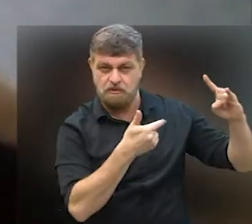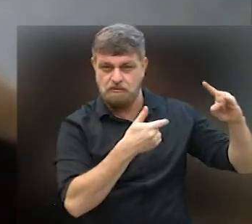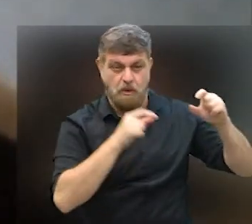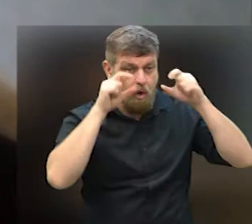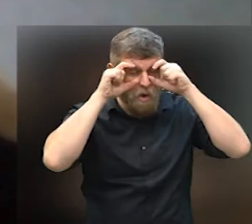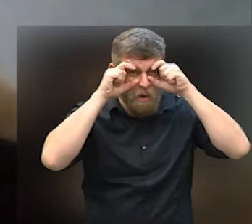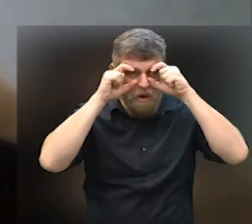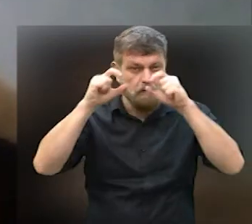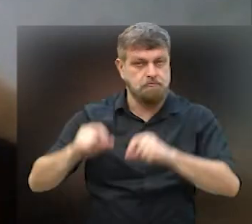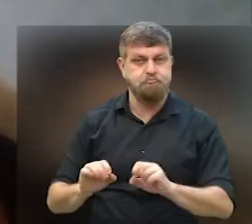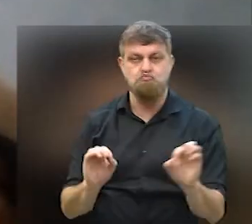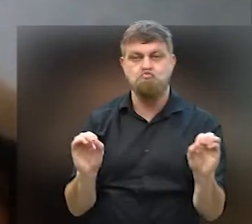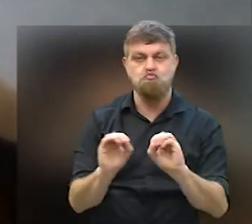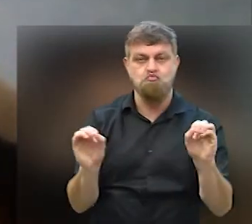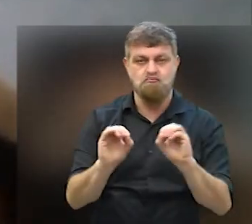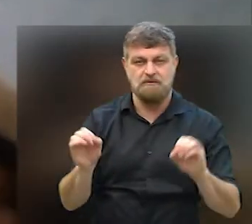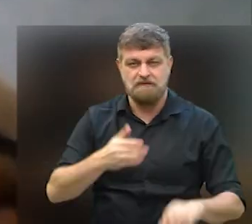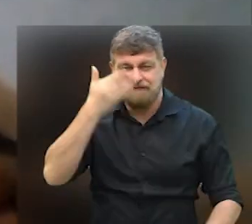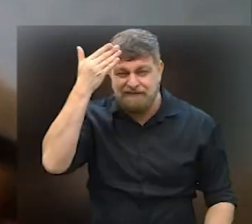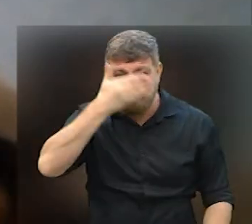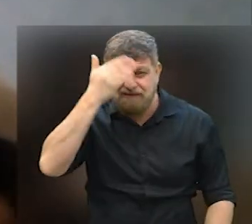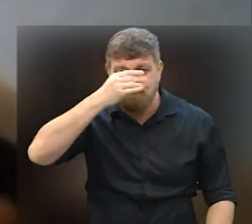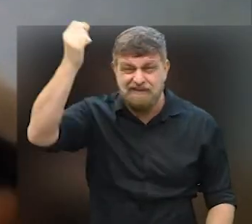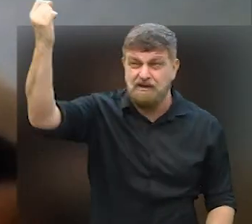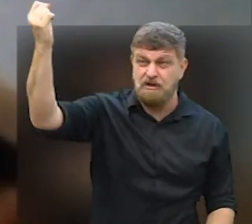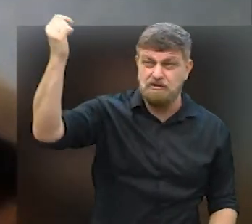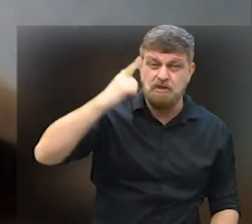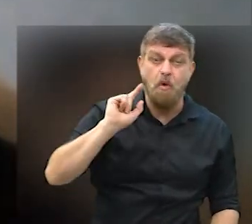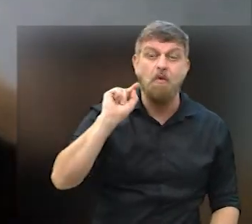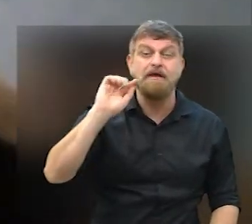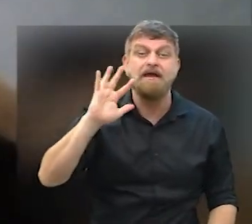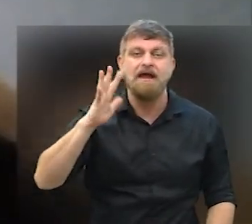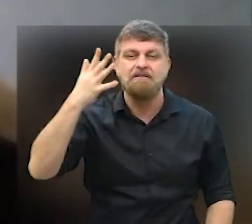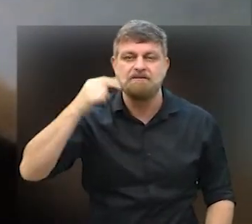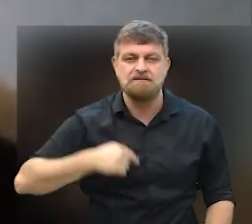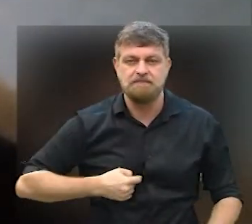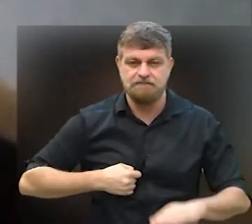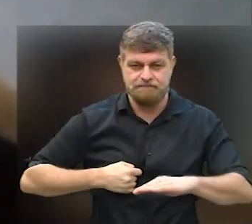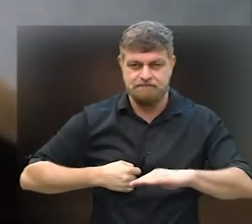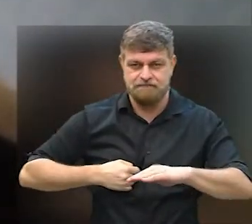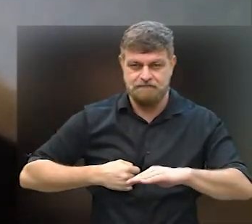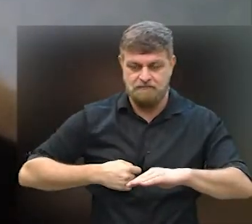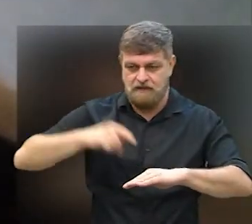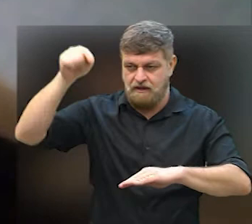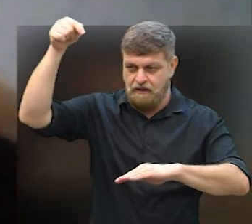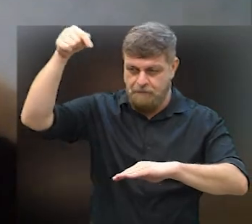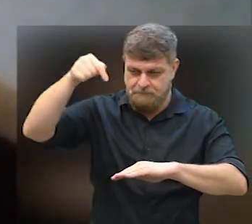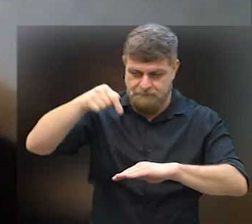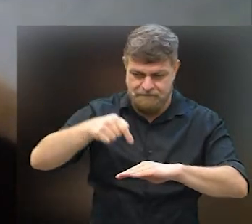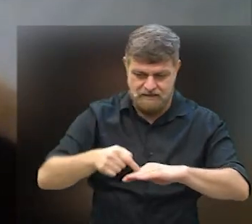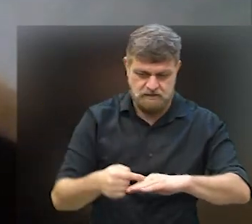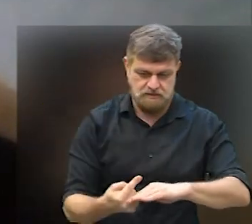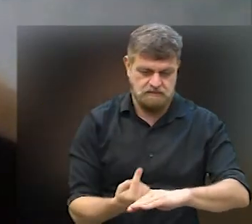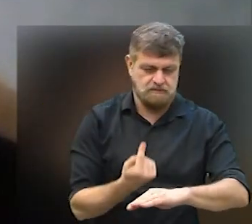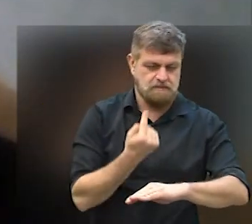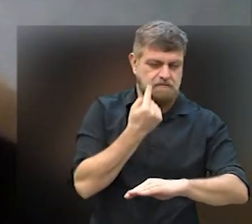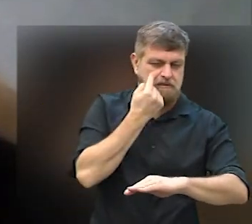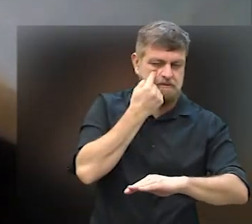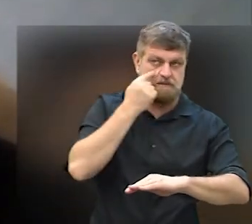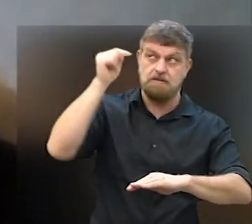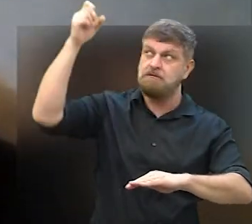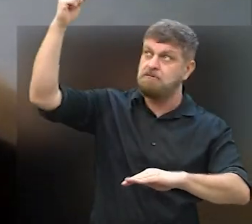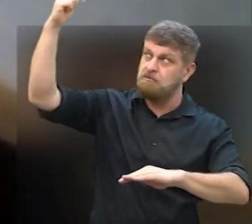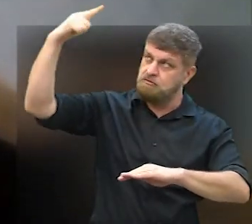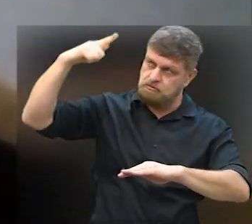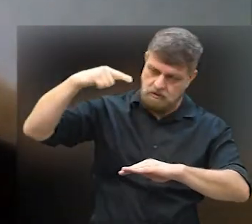óculos, apesar de eu não estar vendo o sol, luz solar, havia ali a incidência de radiação,